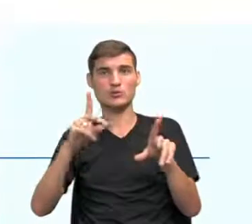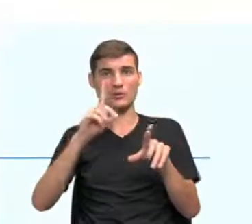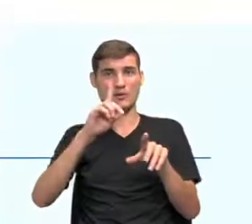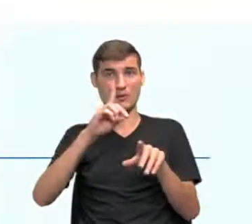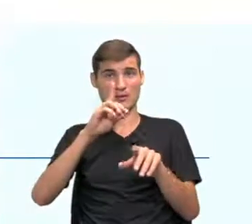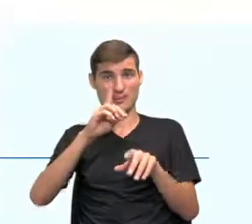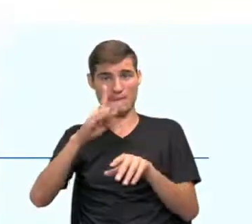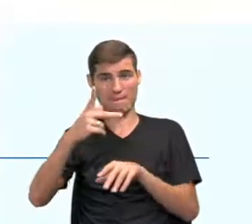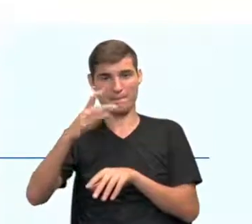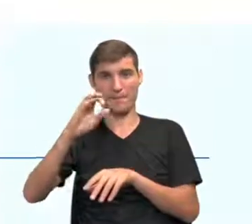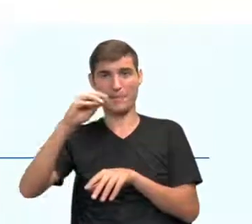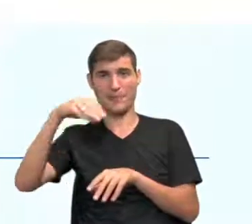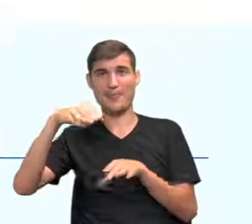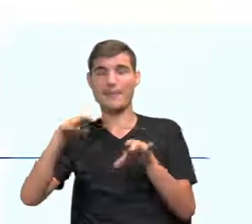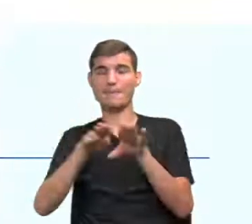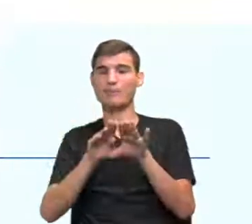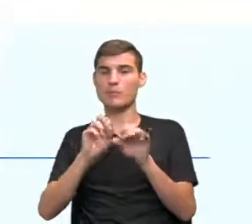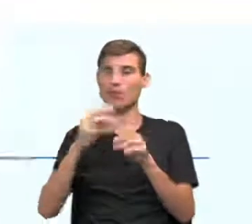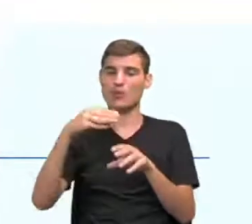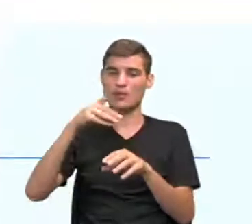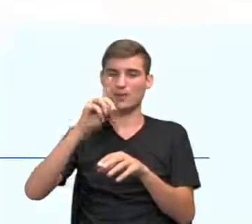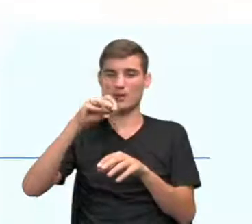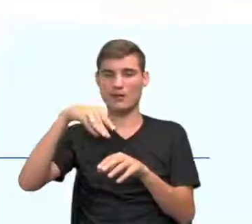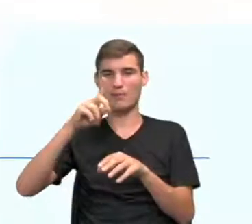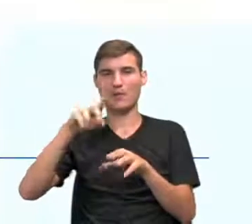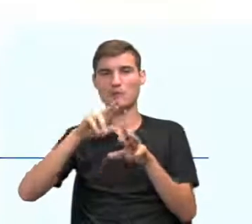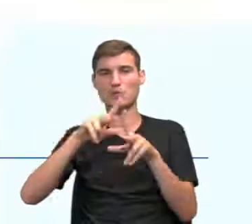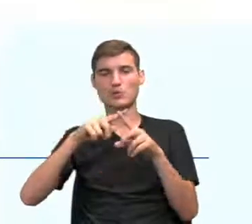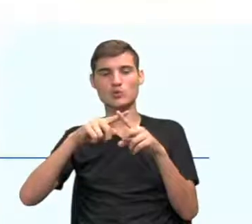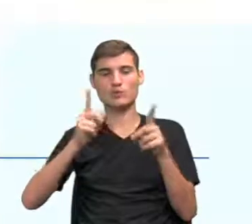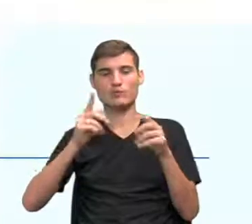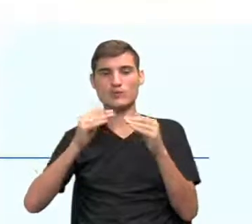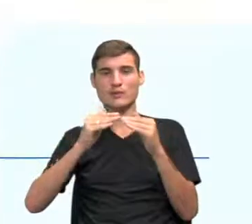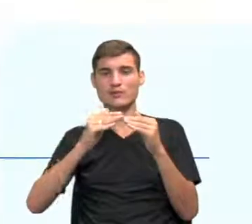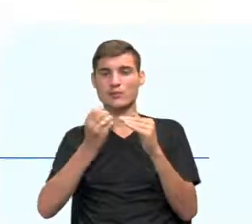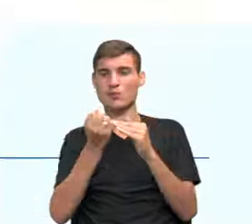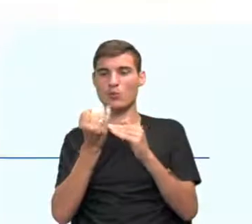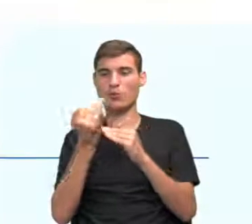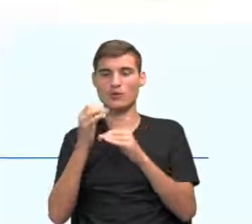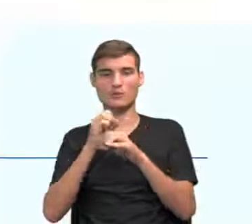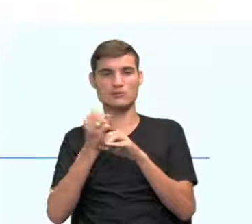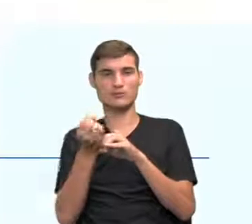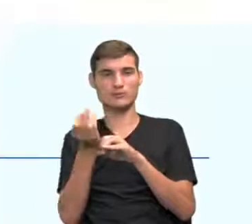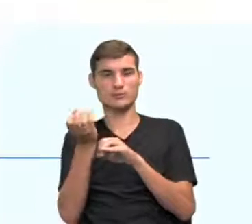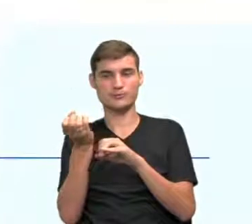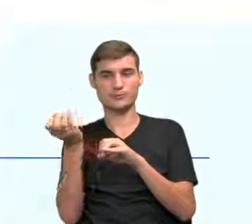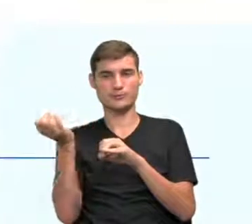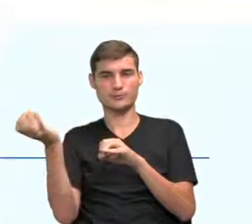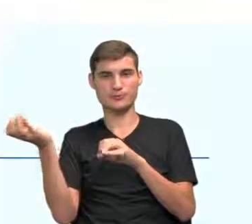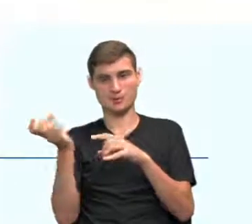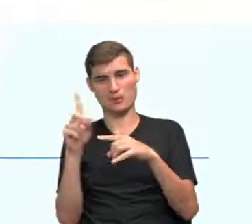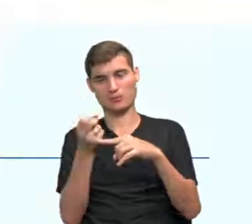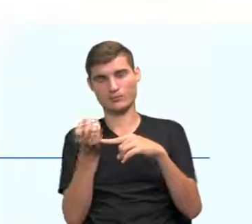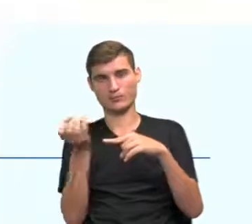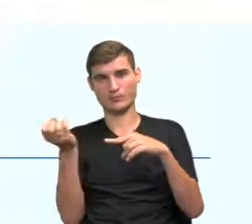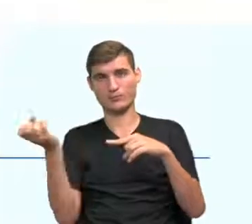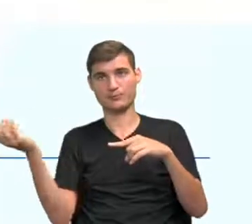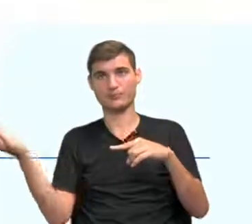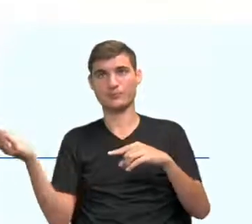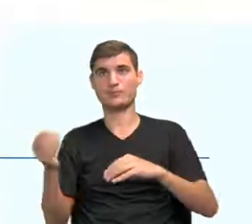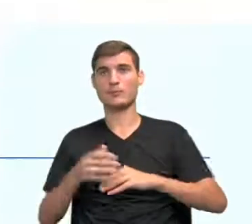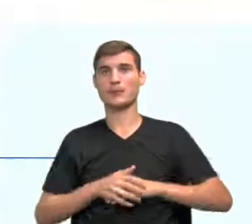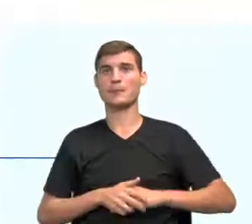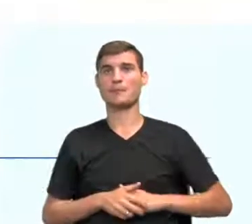pulso, ou eu modulo diferencialmente o pulso. Então, é assim que a gente tem essas